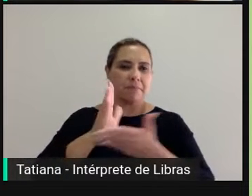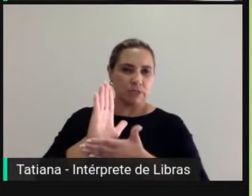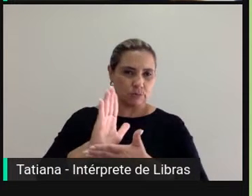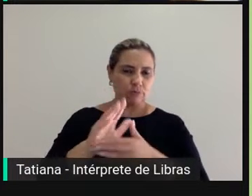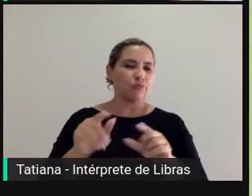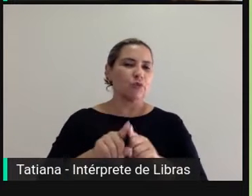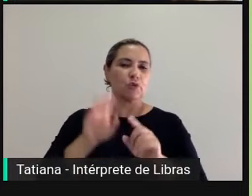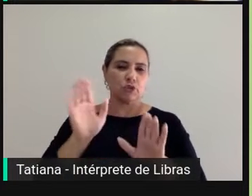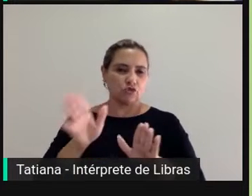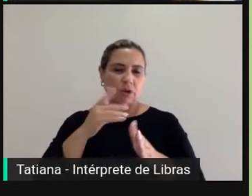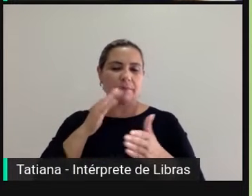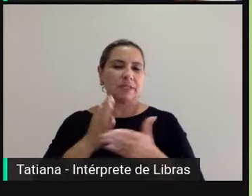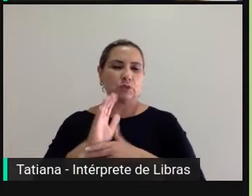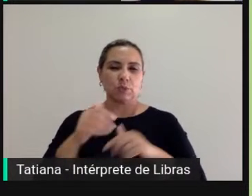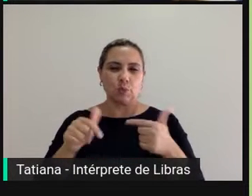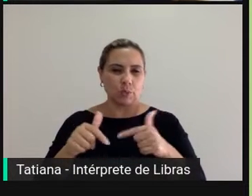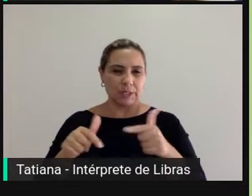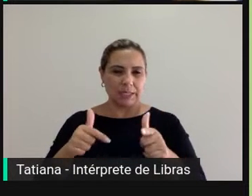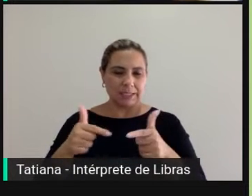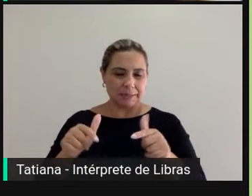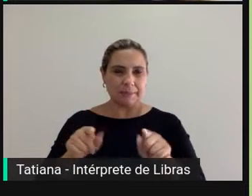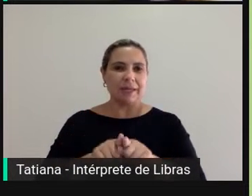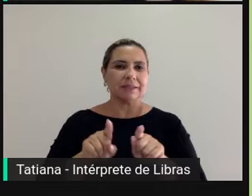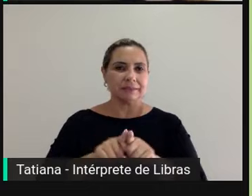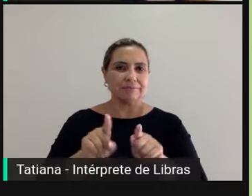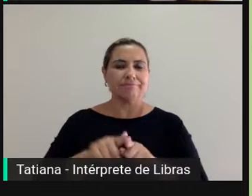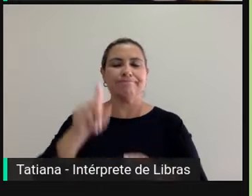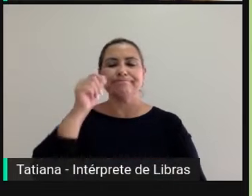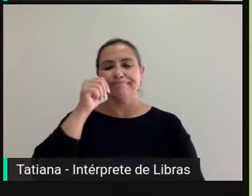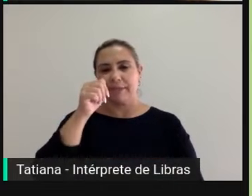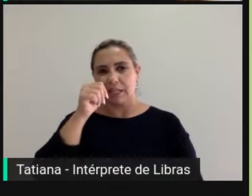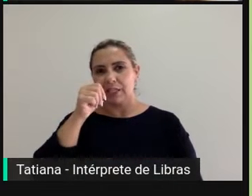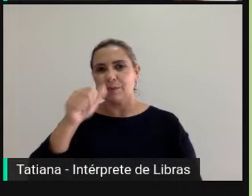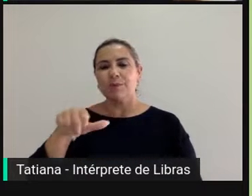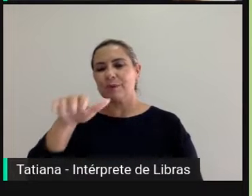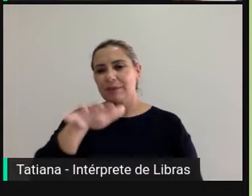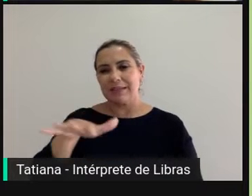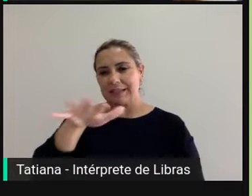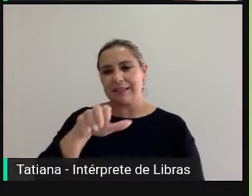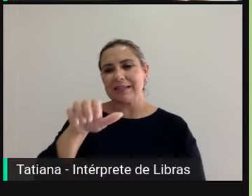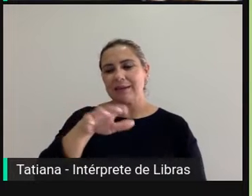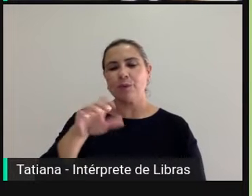assuntos relacionados às mulheres ou às pautas tipicamente do movimento feminista.